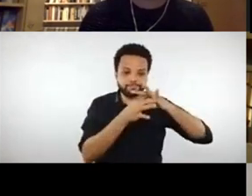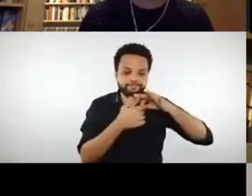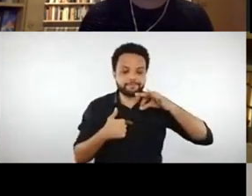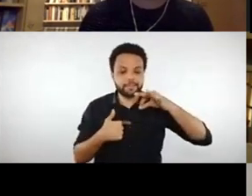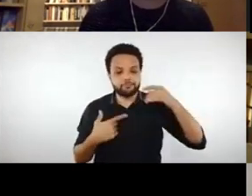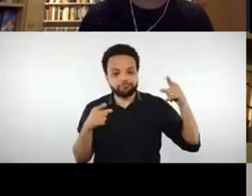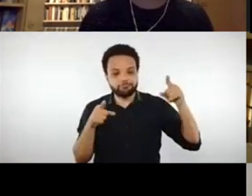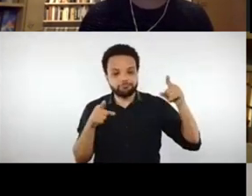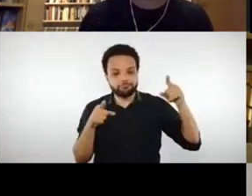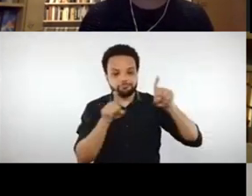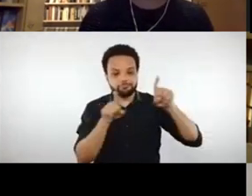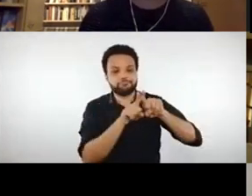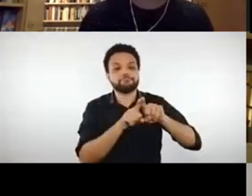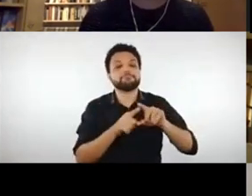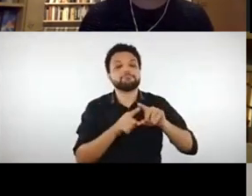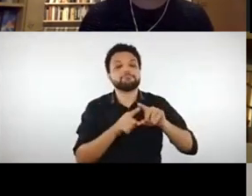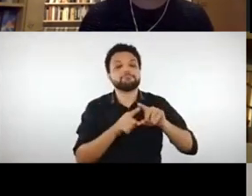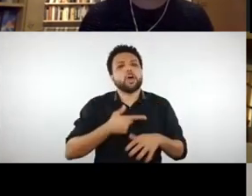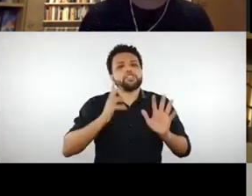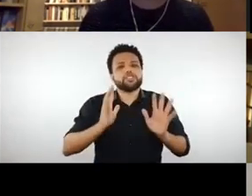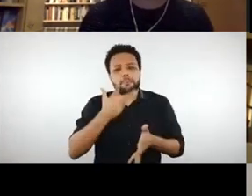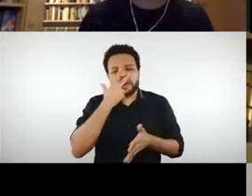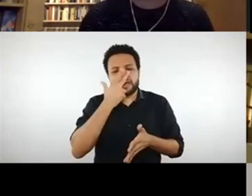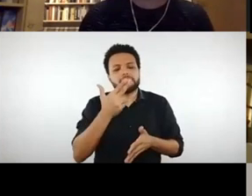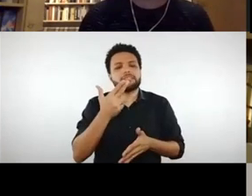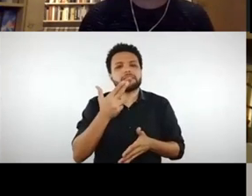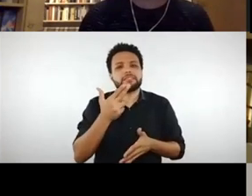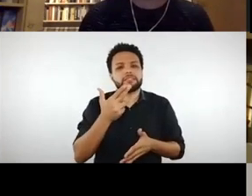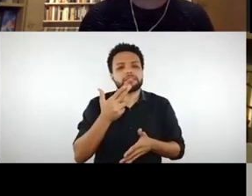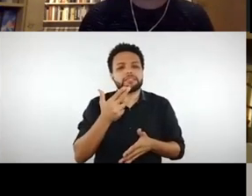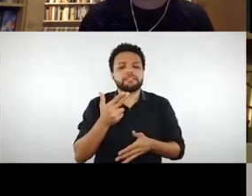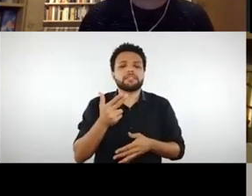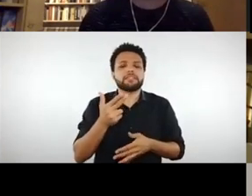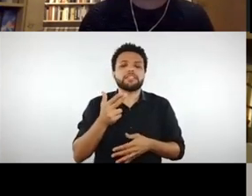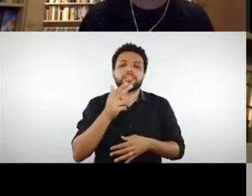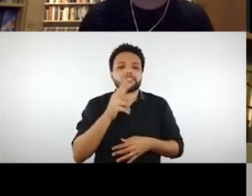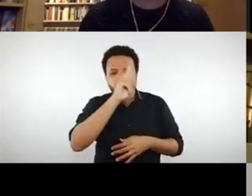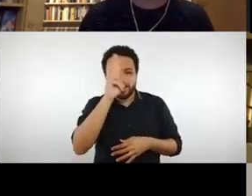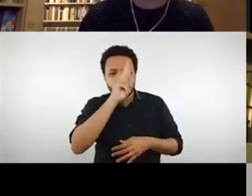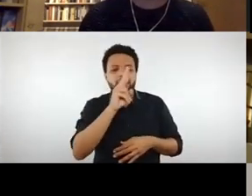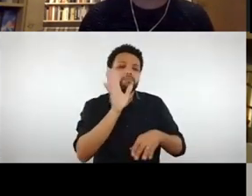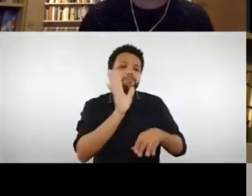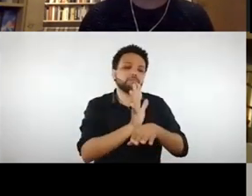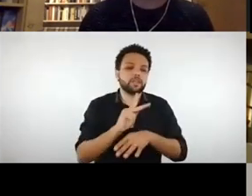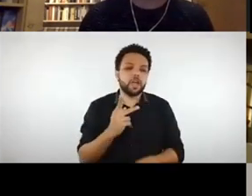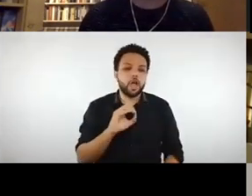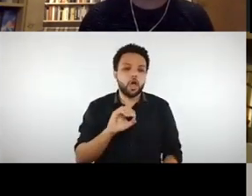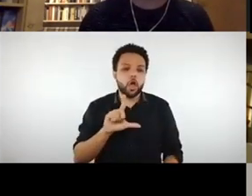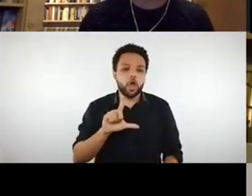a gente tem um certo esgotamento de história de Hollywood, né? Quer dizer, nós tivemos uma